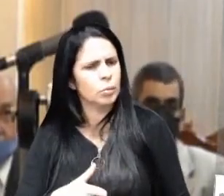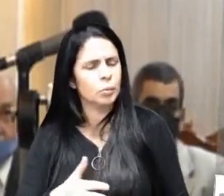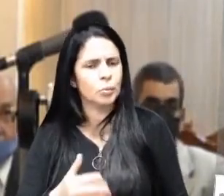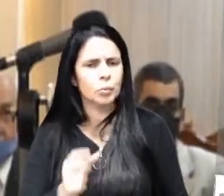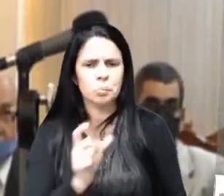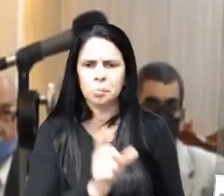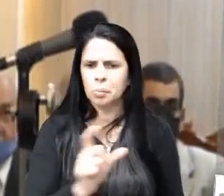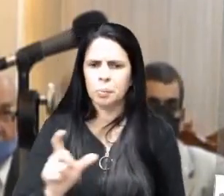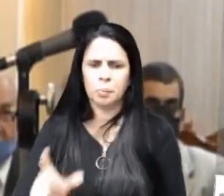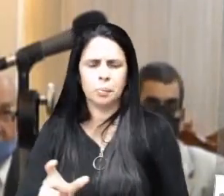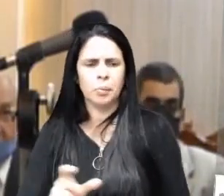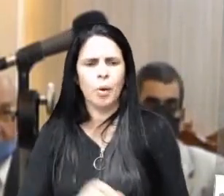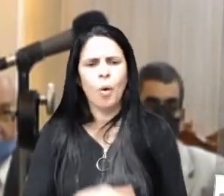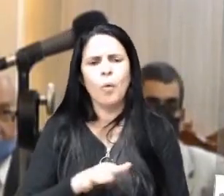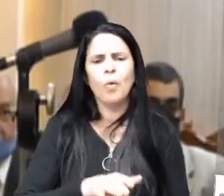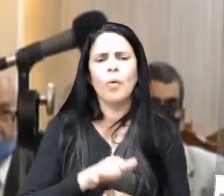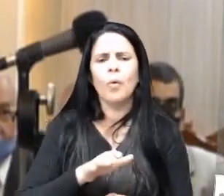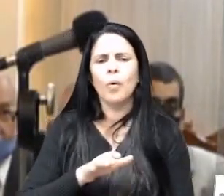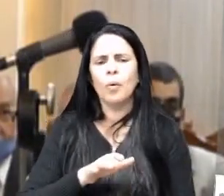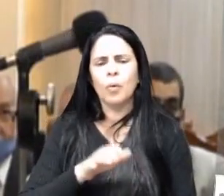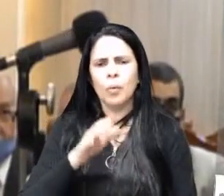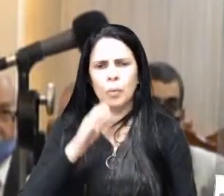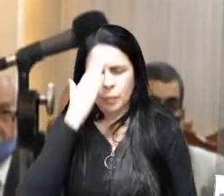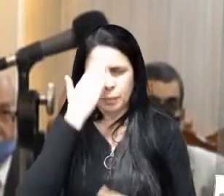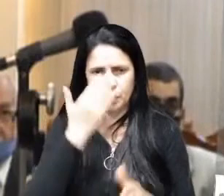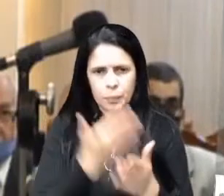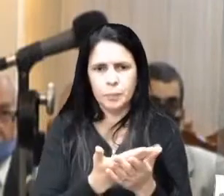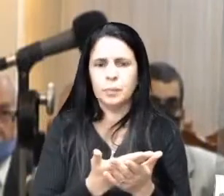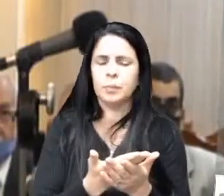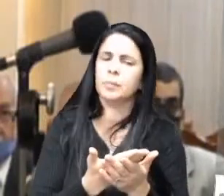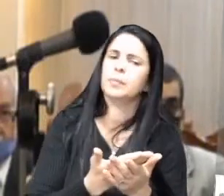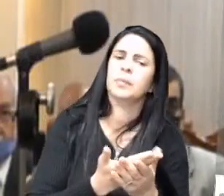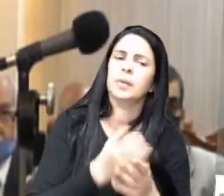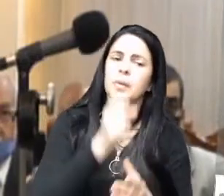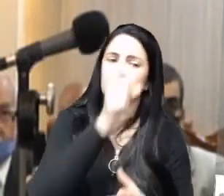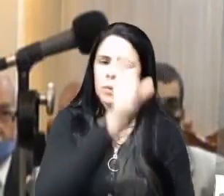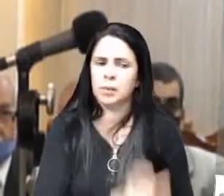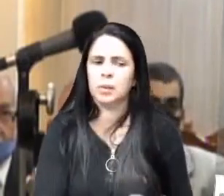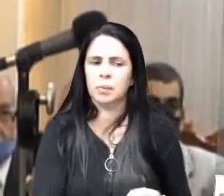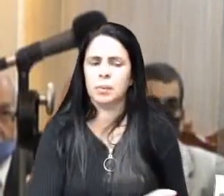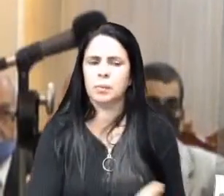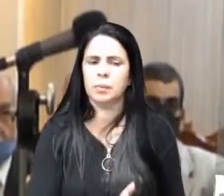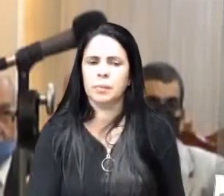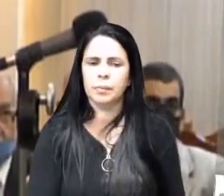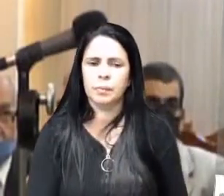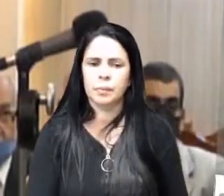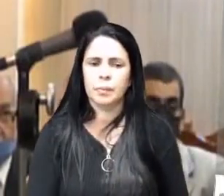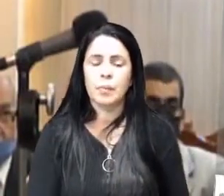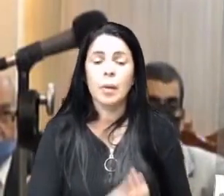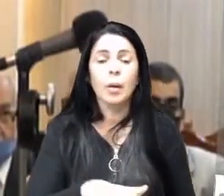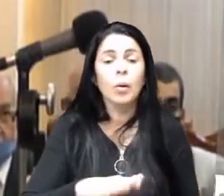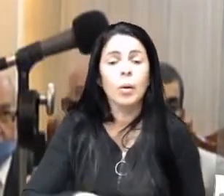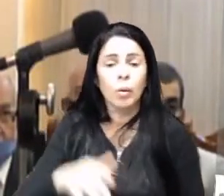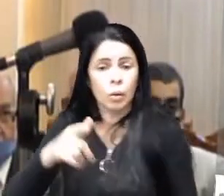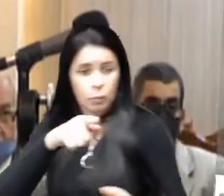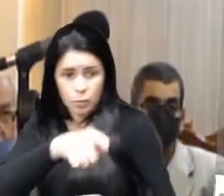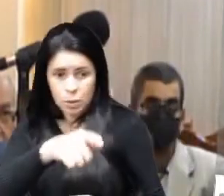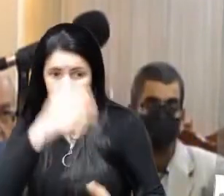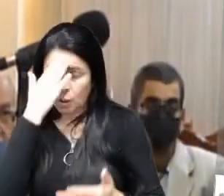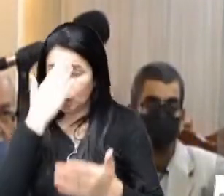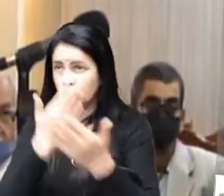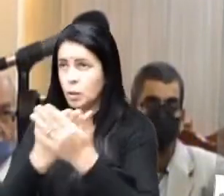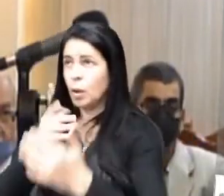mesmos. Veja que Jesus já começa a fazer aí uma distinção. Uma coisa é você orar confiando em